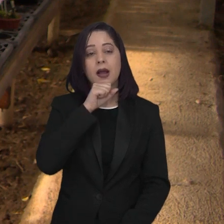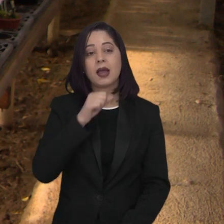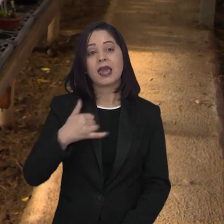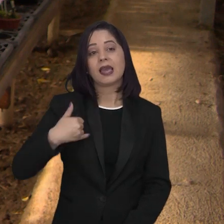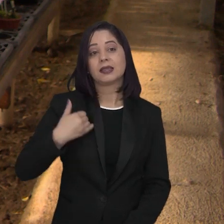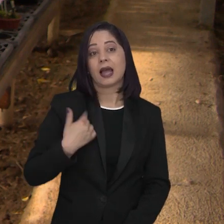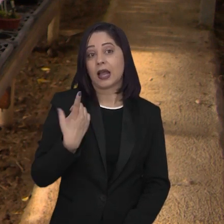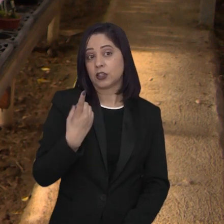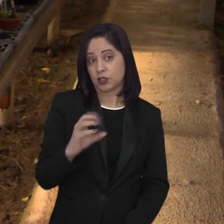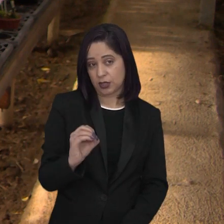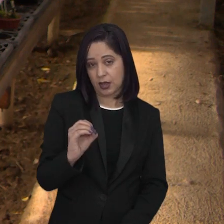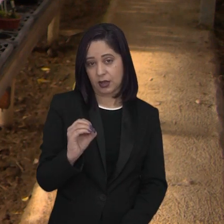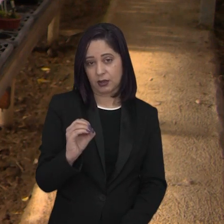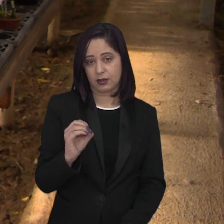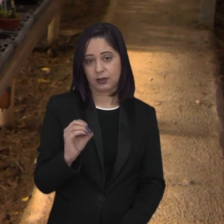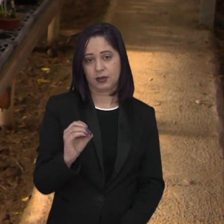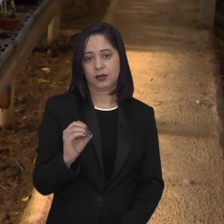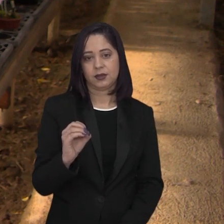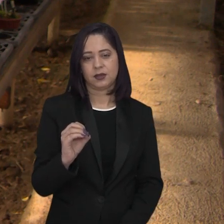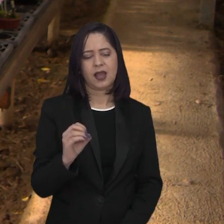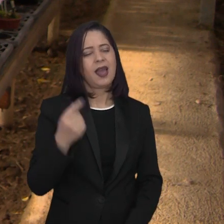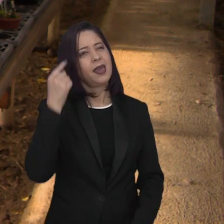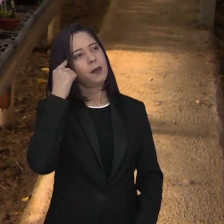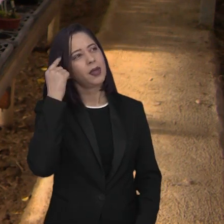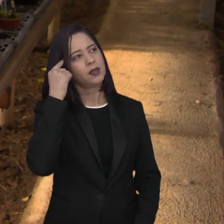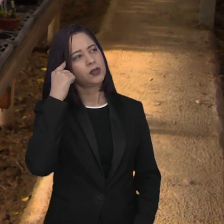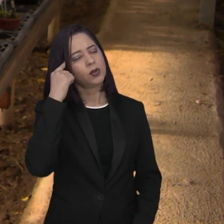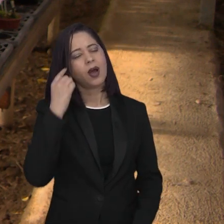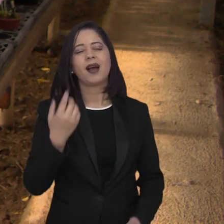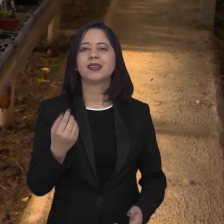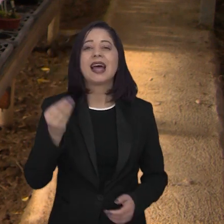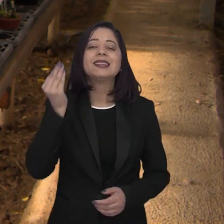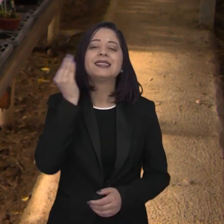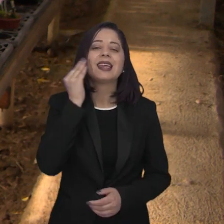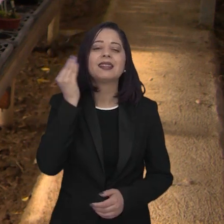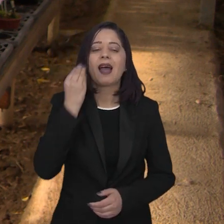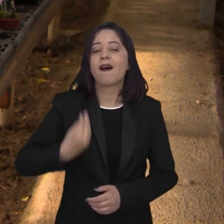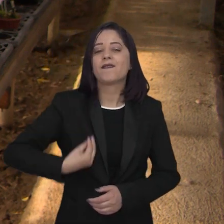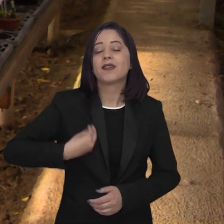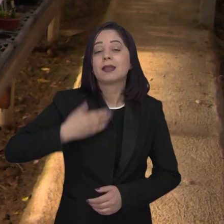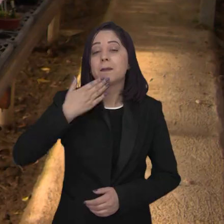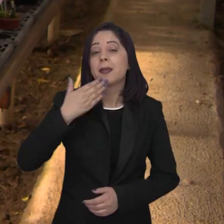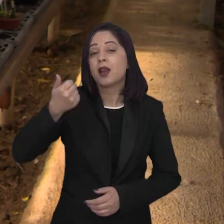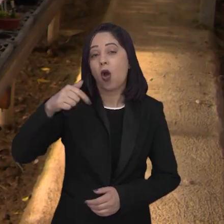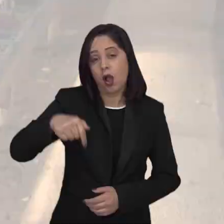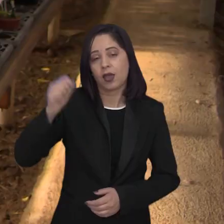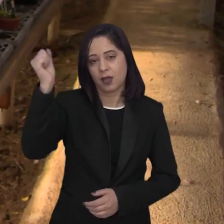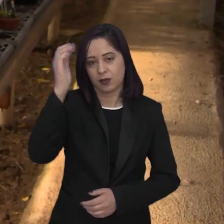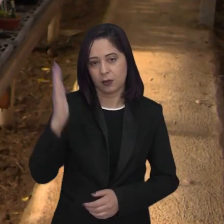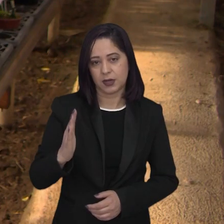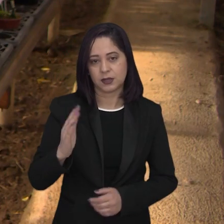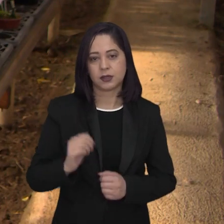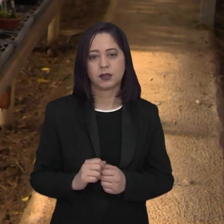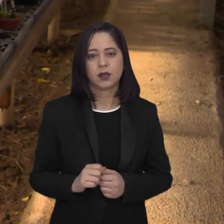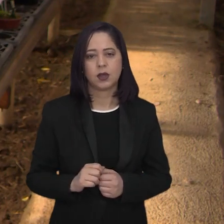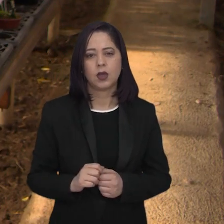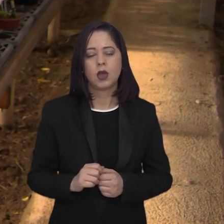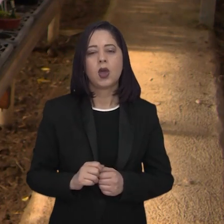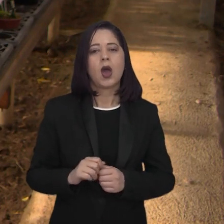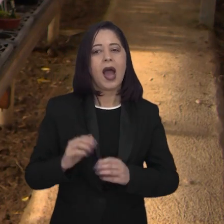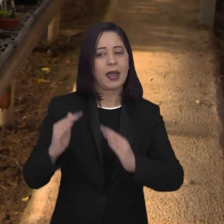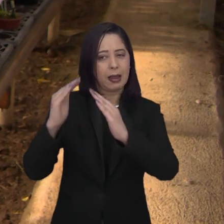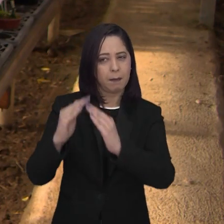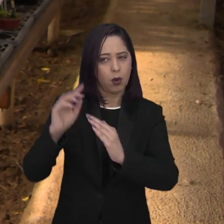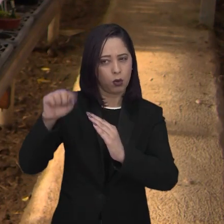menores. E eles decidiram para ver se conseguiam uma vida melhor aqui no Brasil. Foi em outra cidade, acho